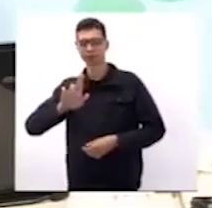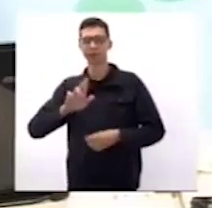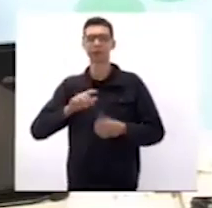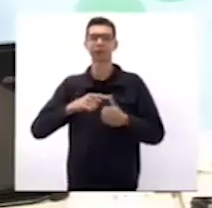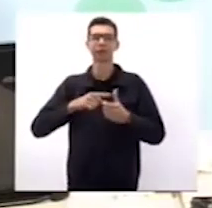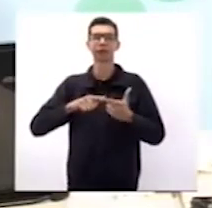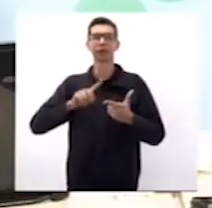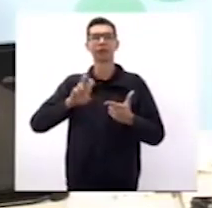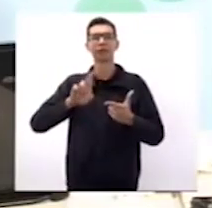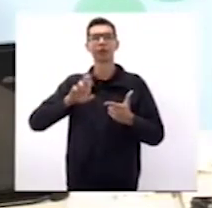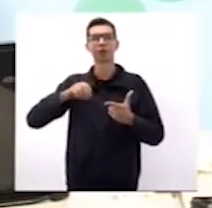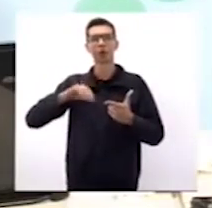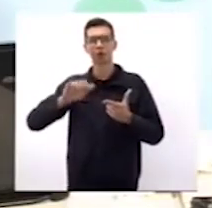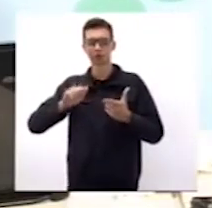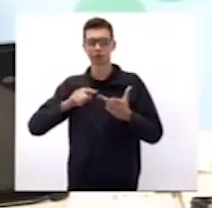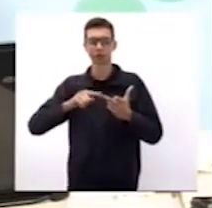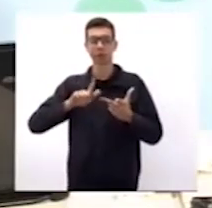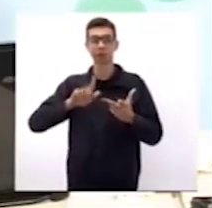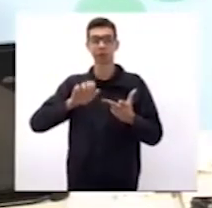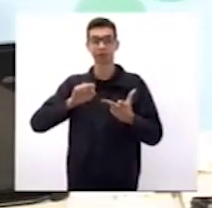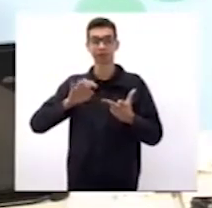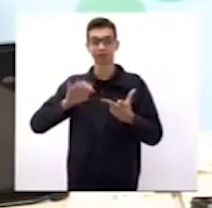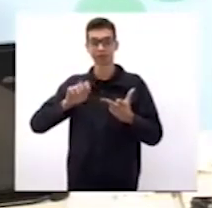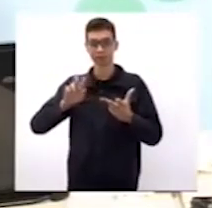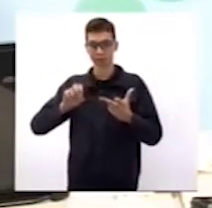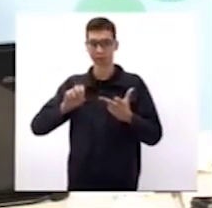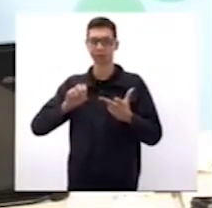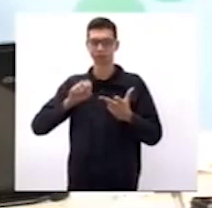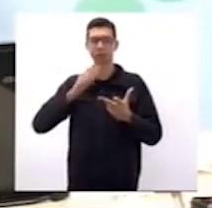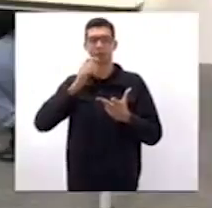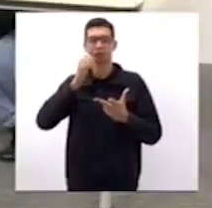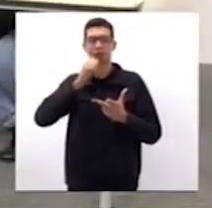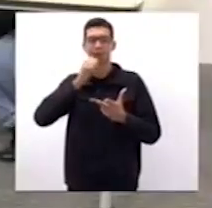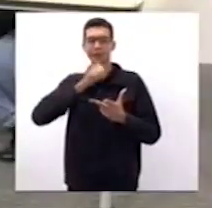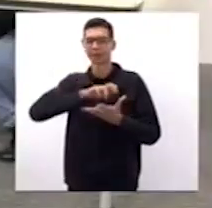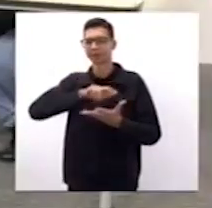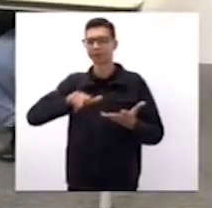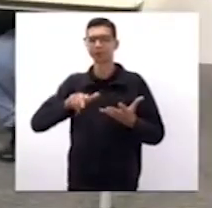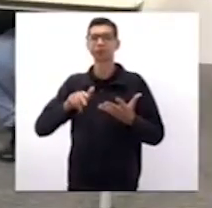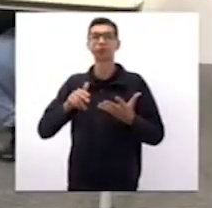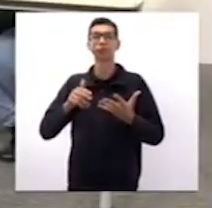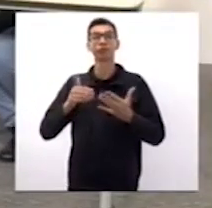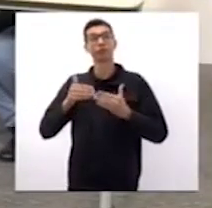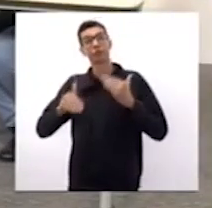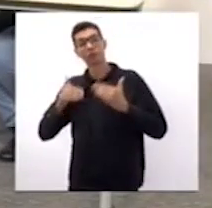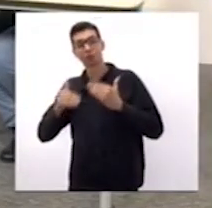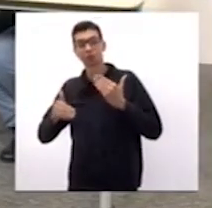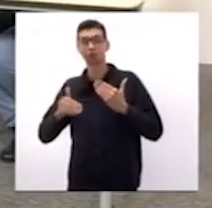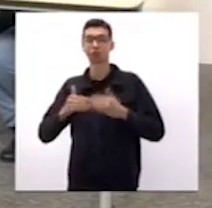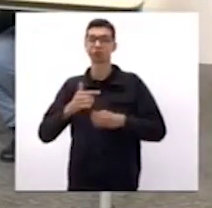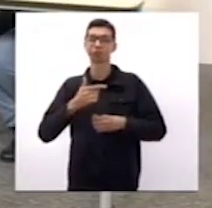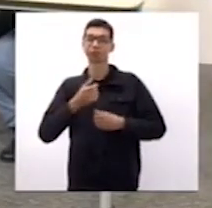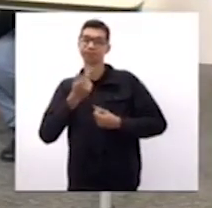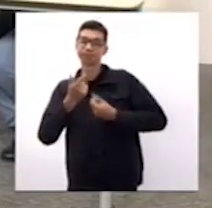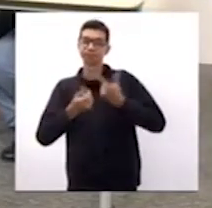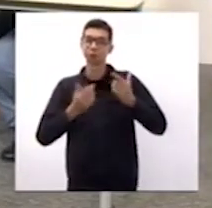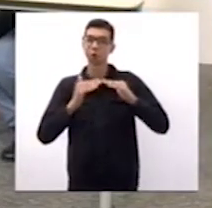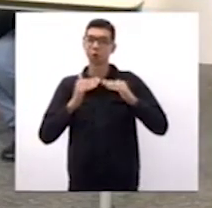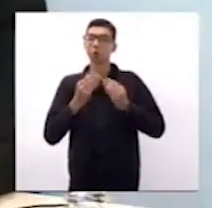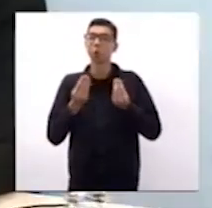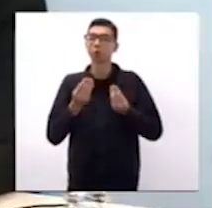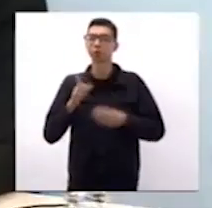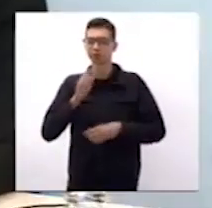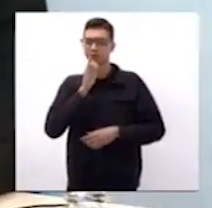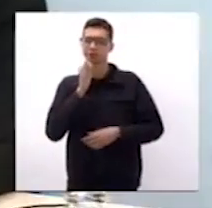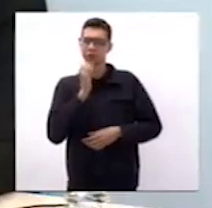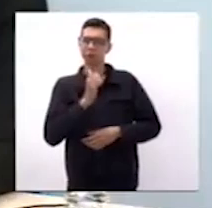concordam e Gustavo, Helena, Maria, Beatriz discordam. Você concorda ou discorda? Eu concordo, que entra dentro daquele